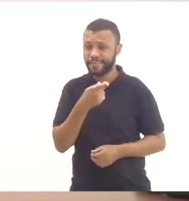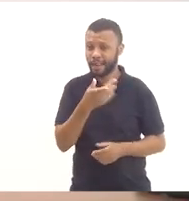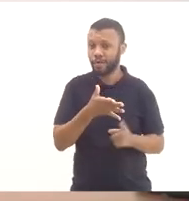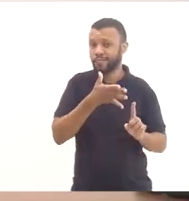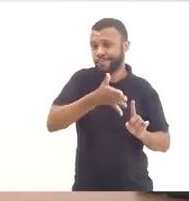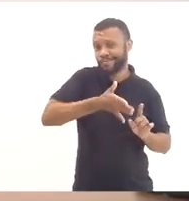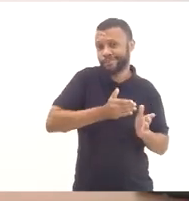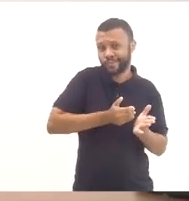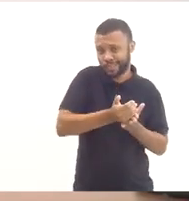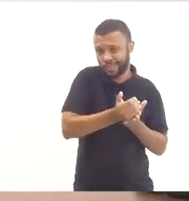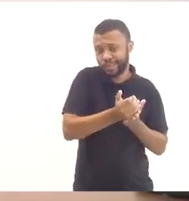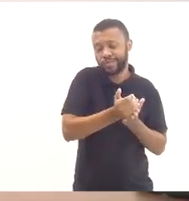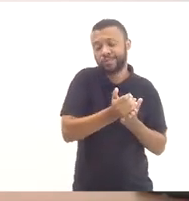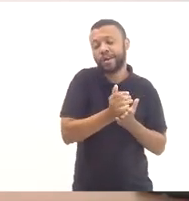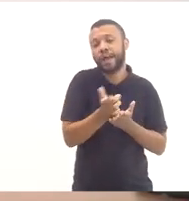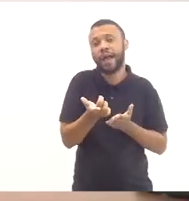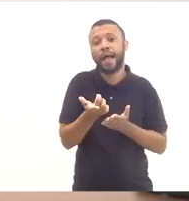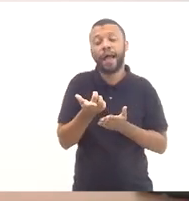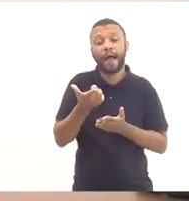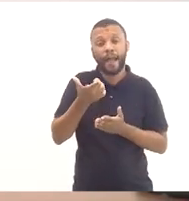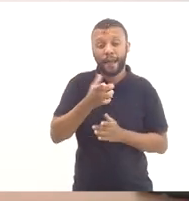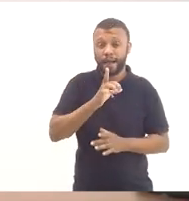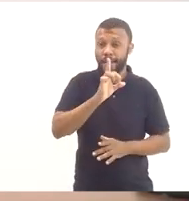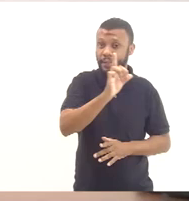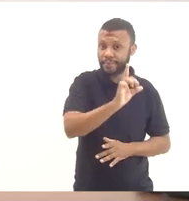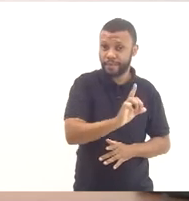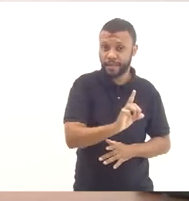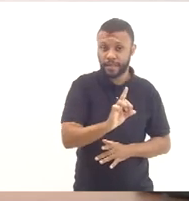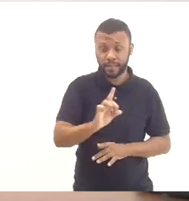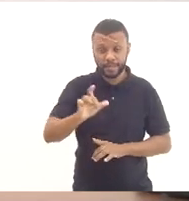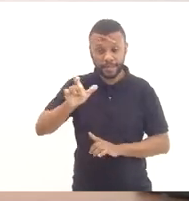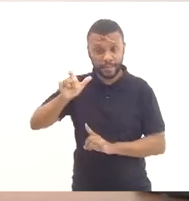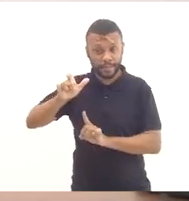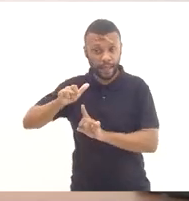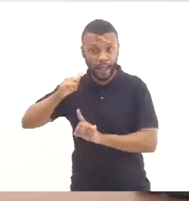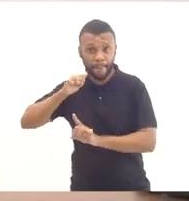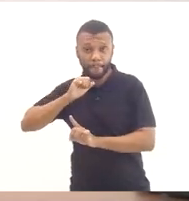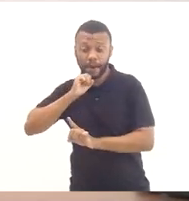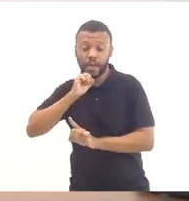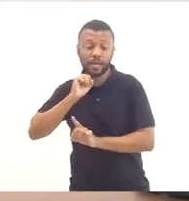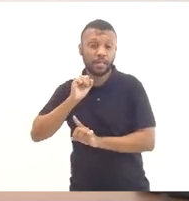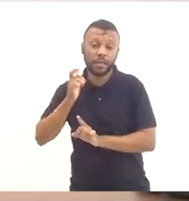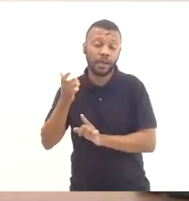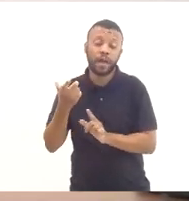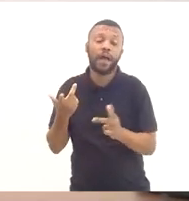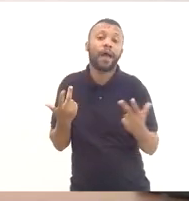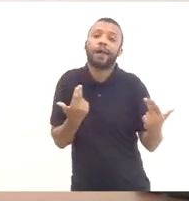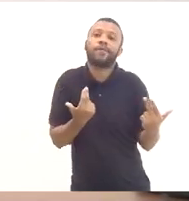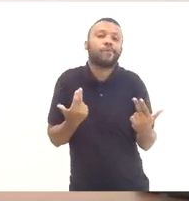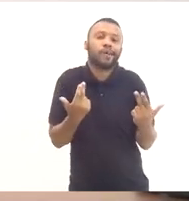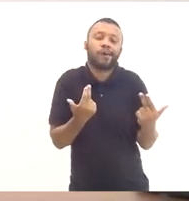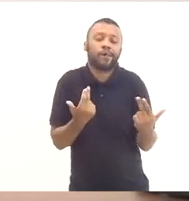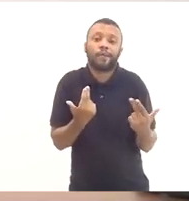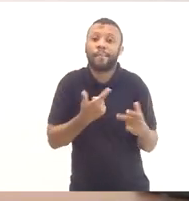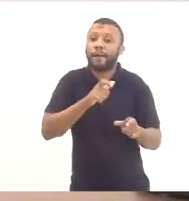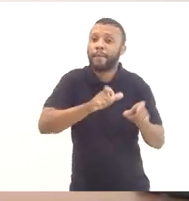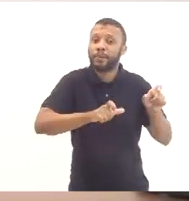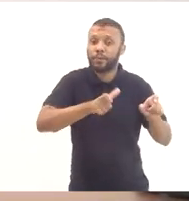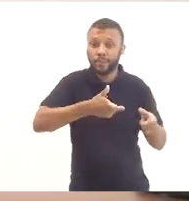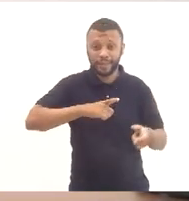EA juíza acompanhando toma maternidade como que eu acredito que seja igual para quem tem filhos que tem que não têm uma deficiência